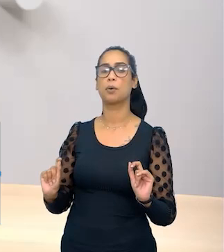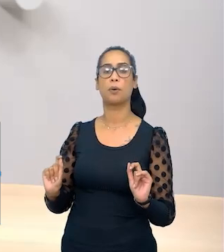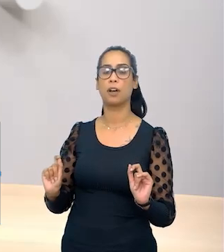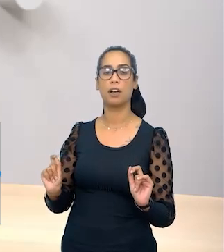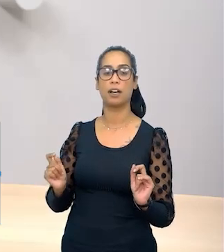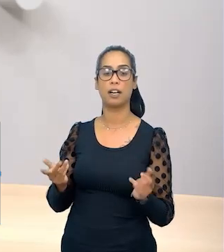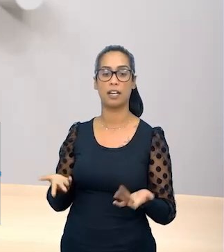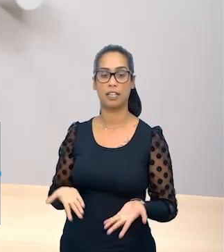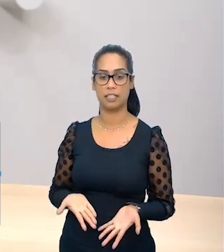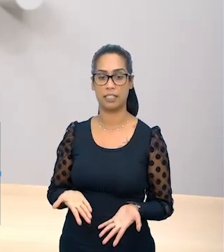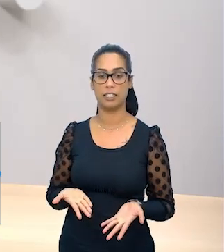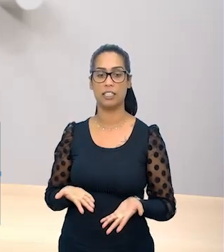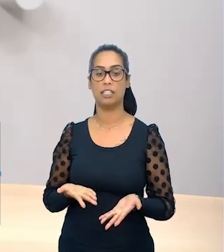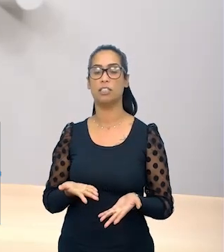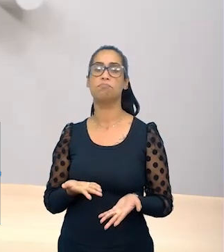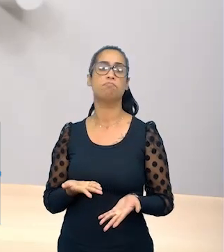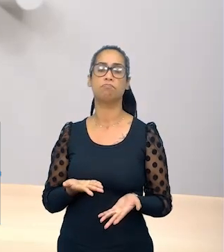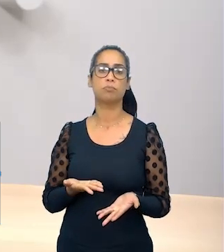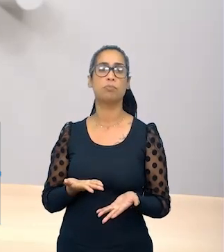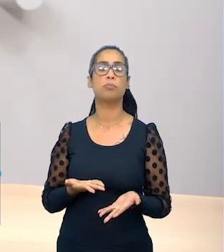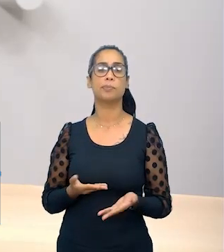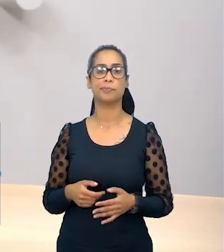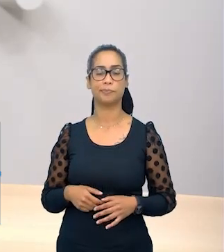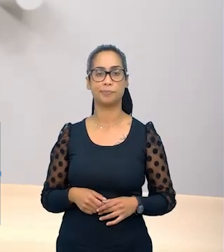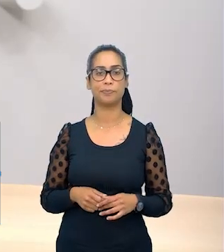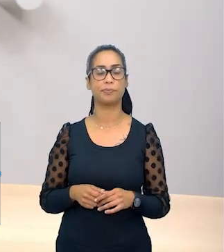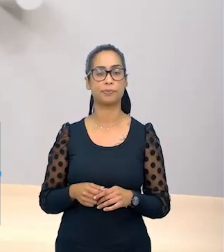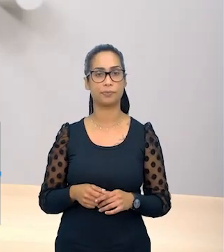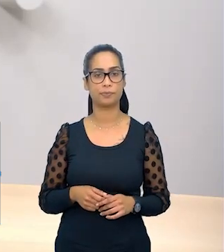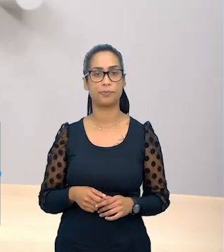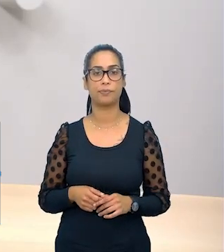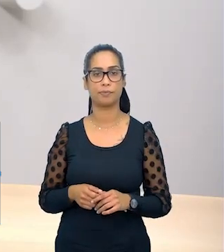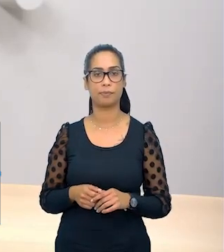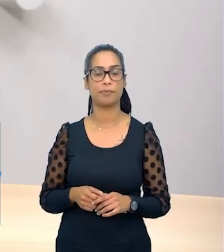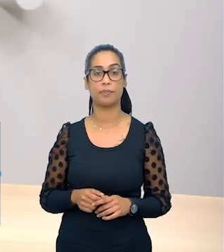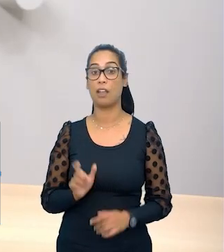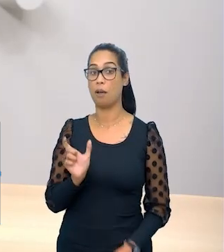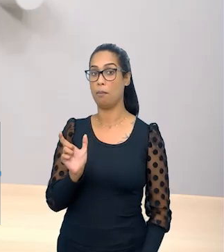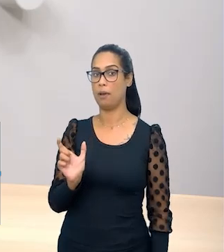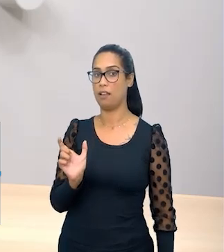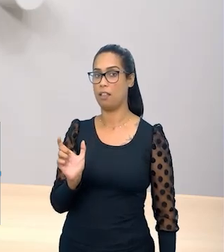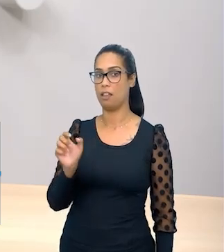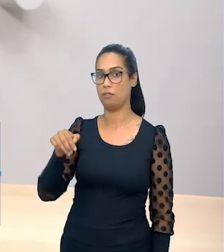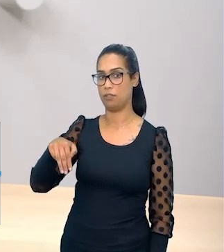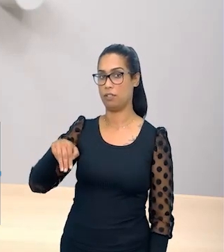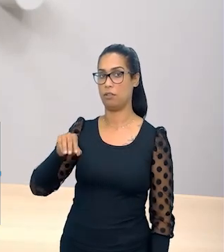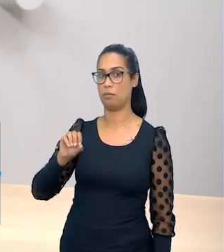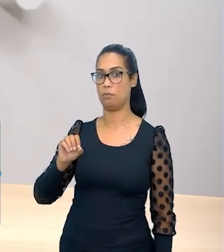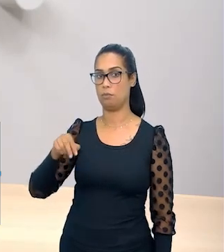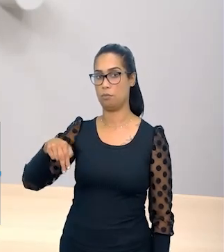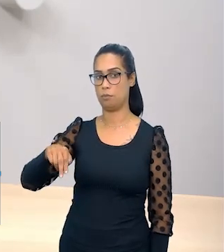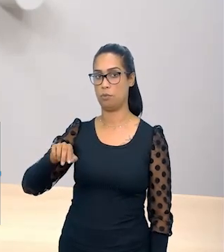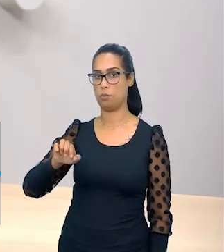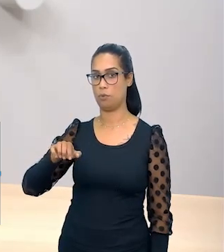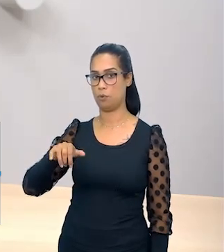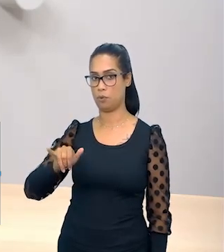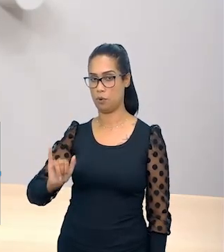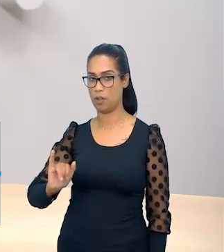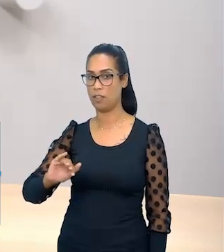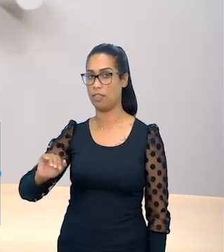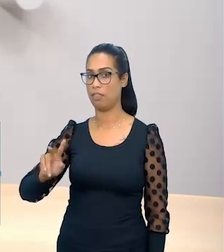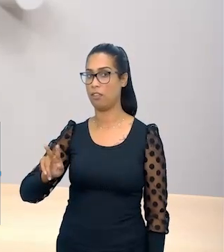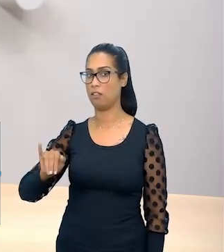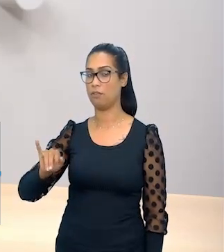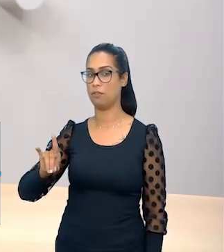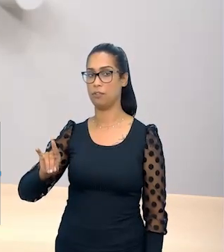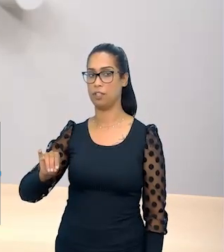nos remete? O que significa, então, essa palavra money no vídeo? Né? E depois, né, Sumaya, qual que